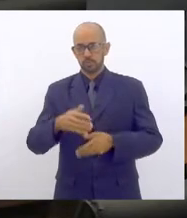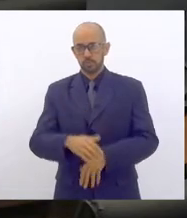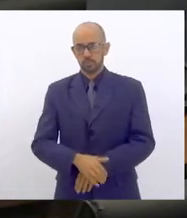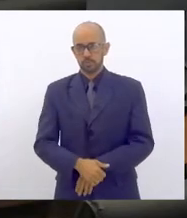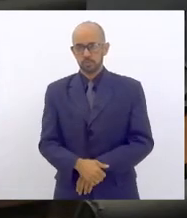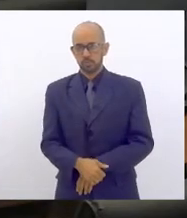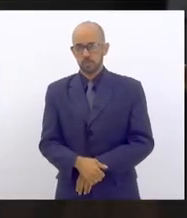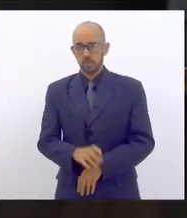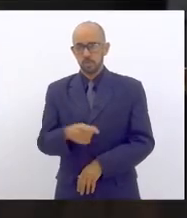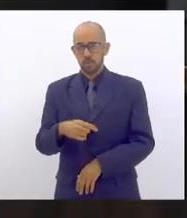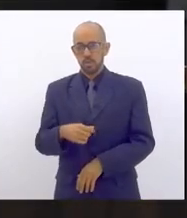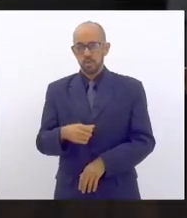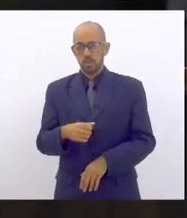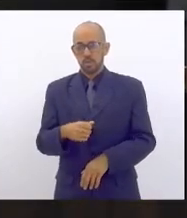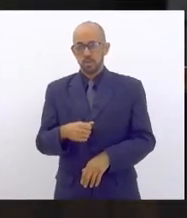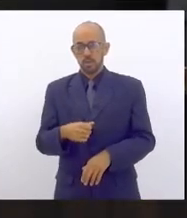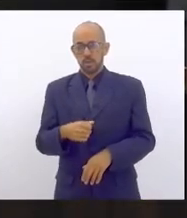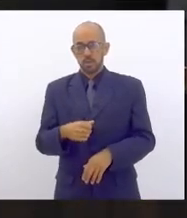Nós vamos